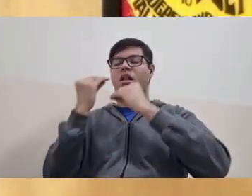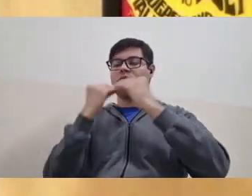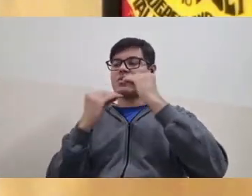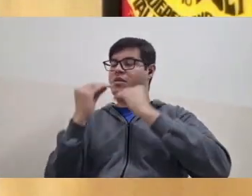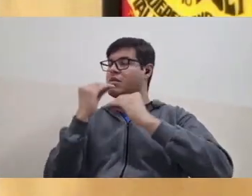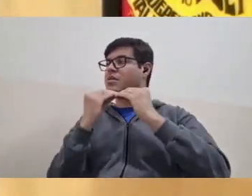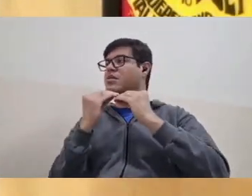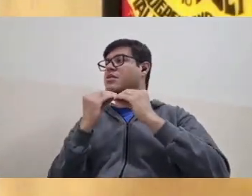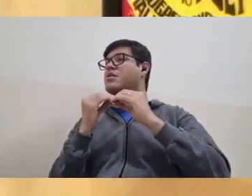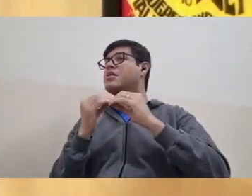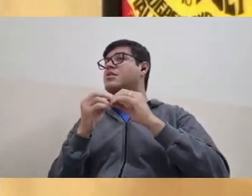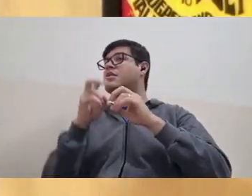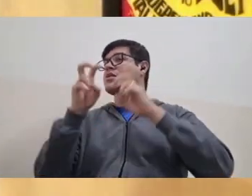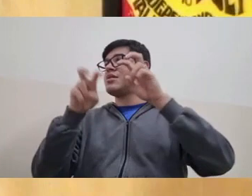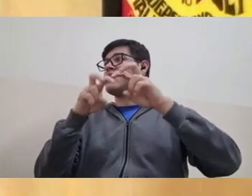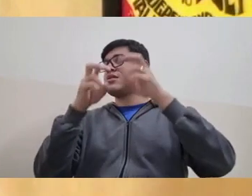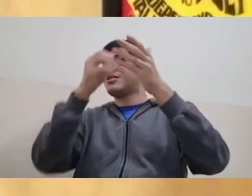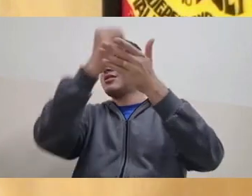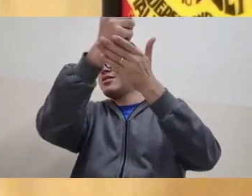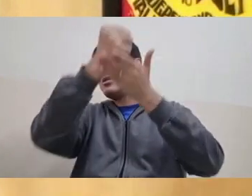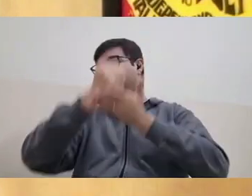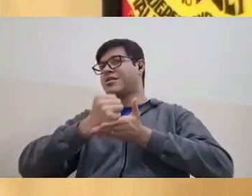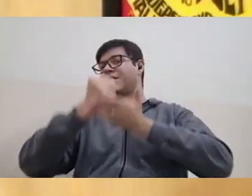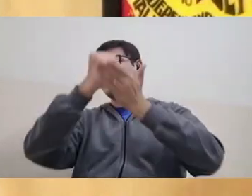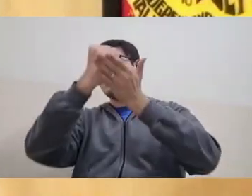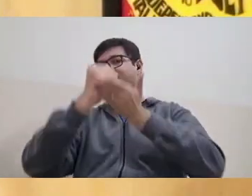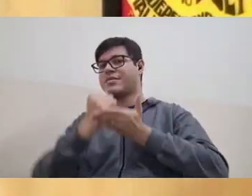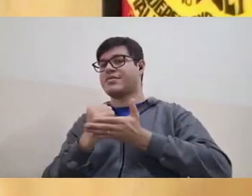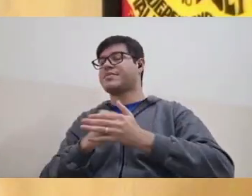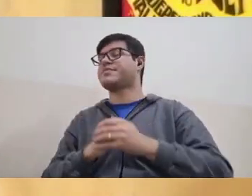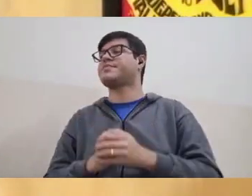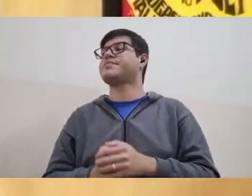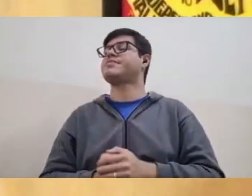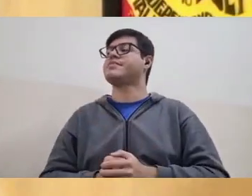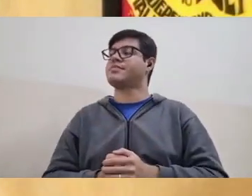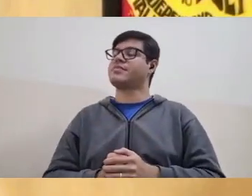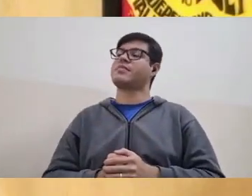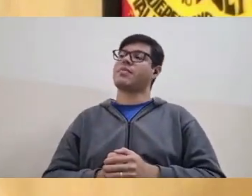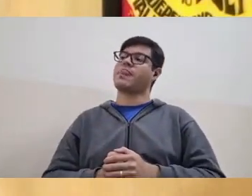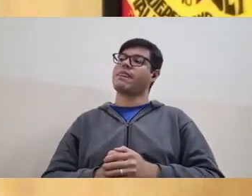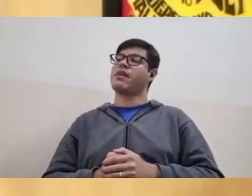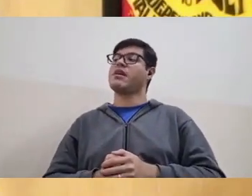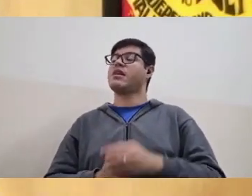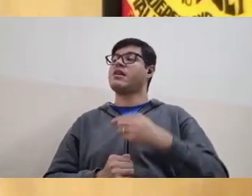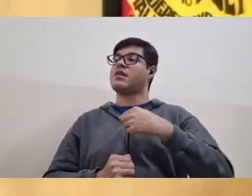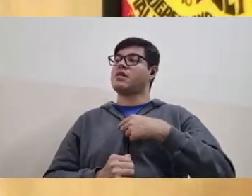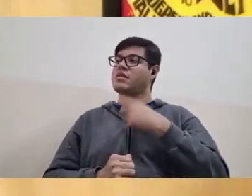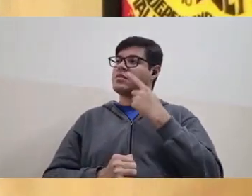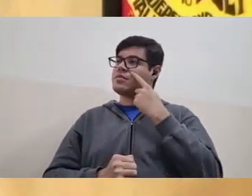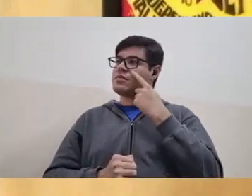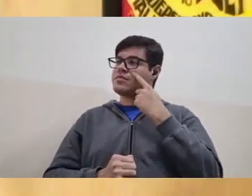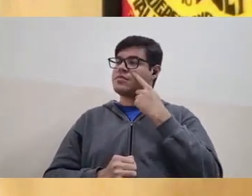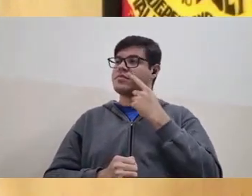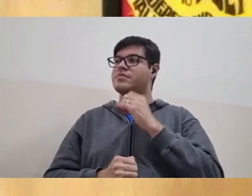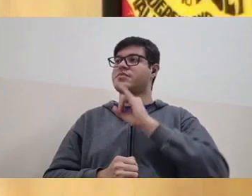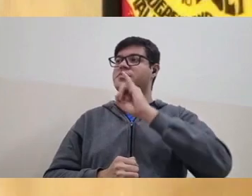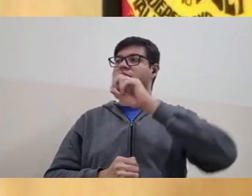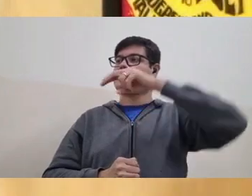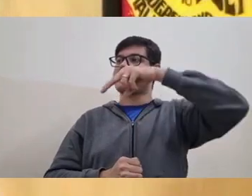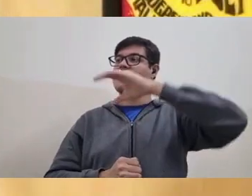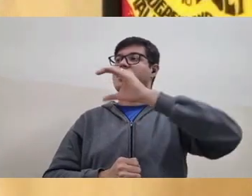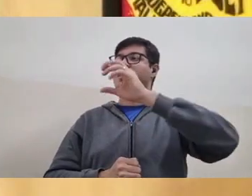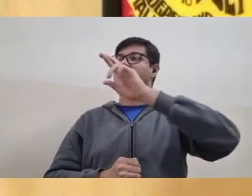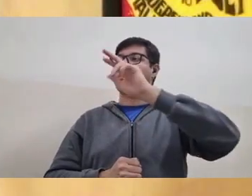Com certeza, isso aí. Vem da zona rural, os agricultores aí de Araras. Até eu estava vendo o cadastro do INCRA